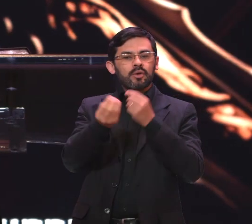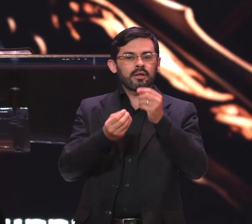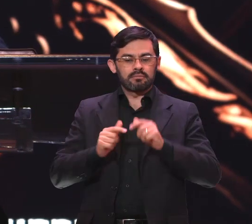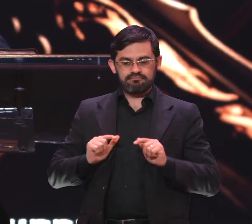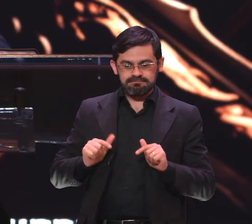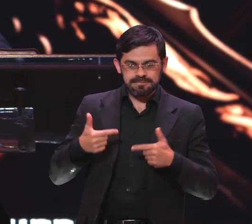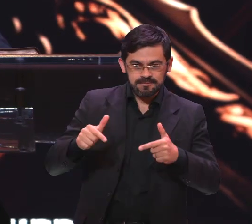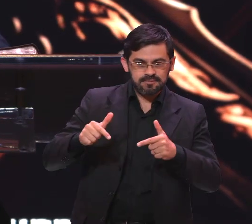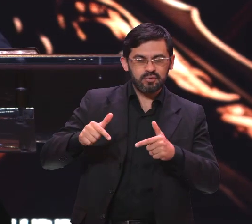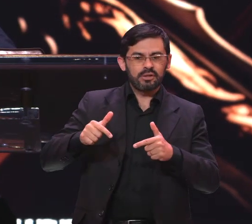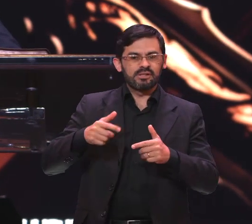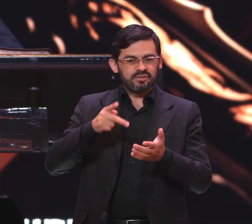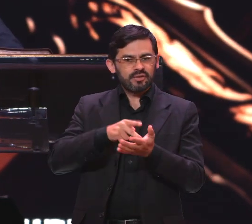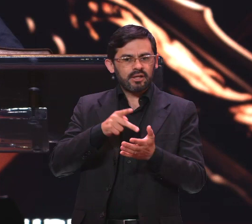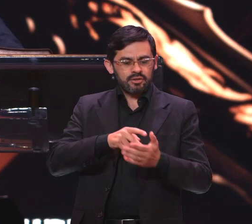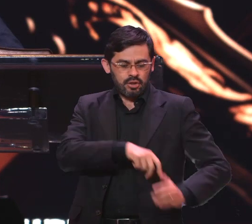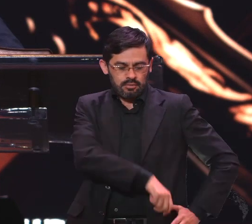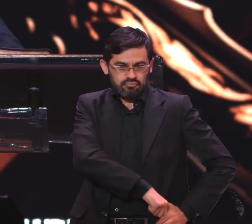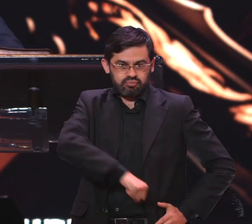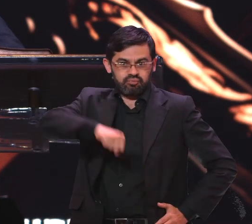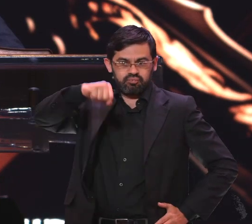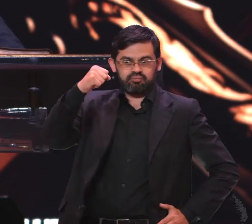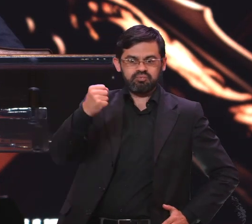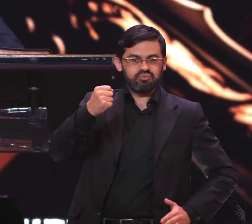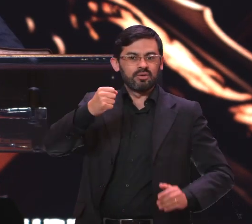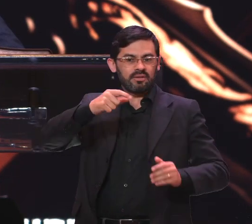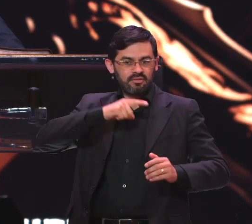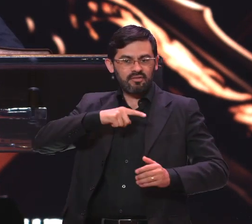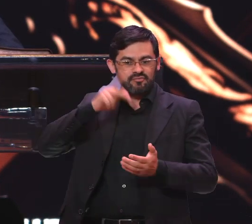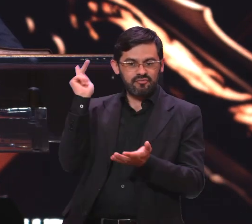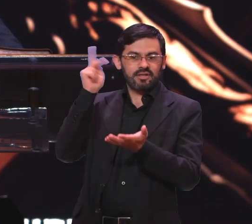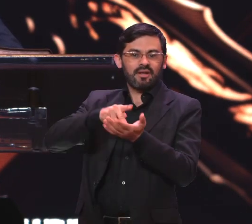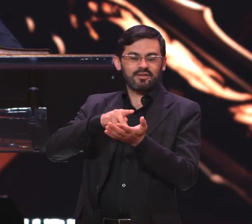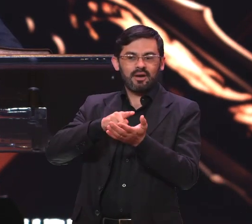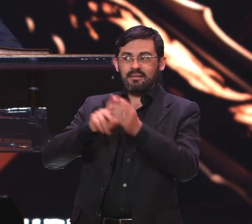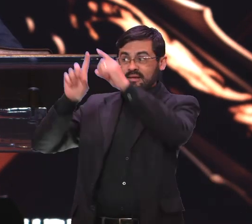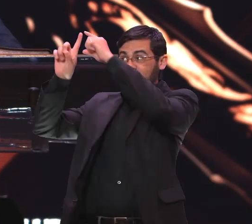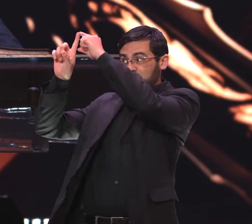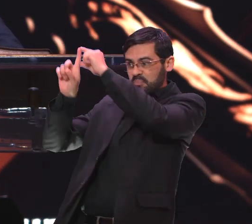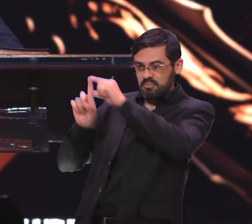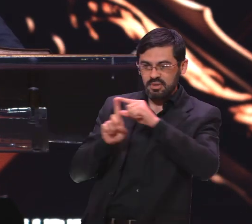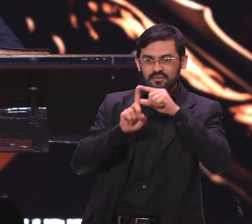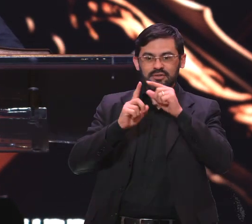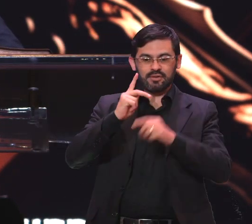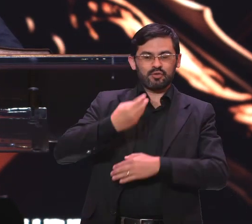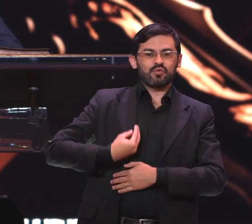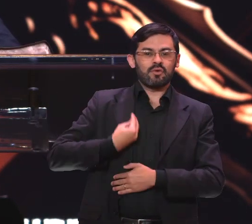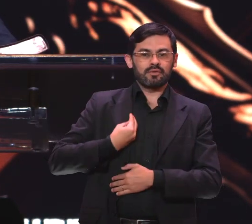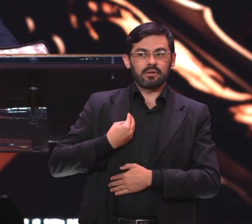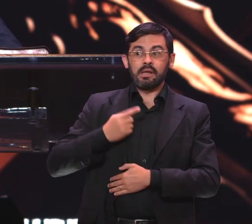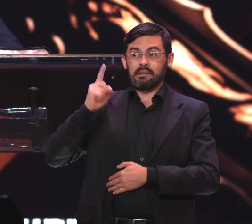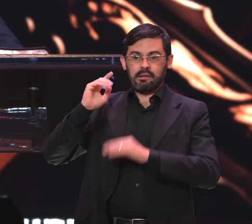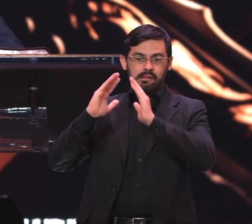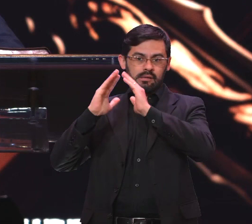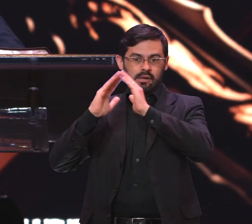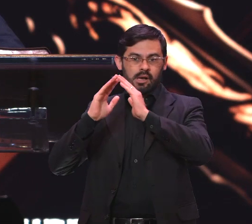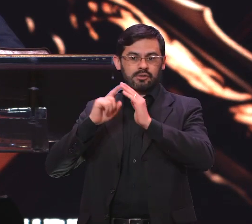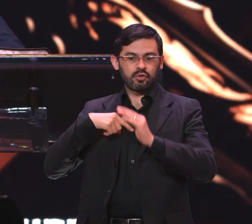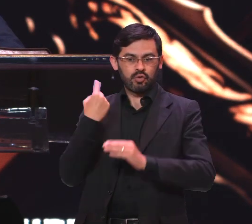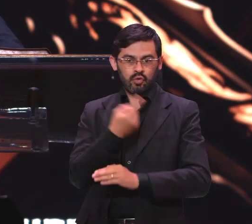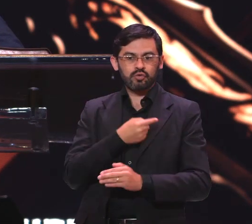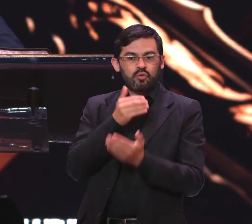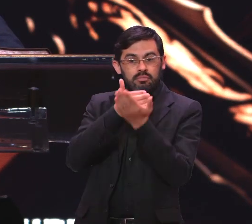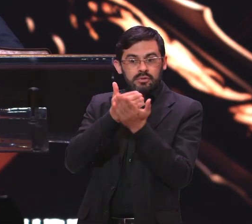suas guerras empunhando a espada do Espírito, a palavra de Deus, amém? Lá em casa nós começamos todos